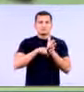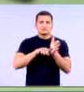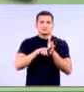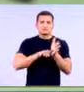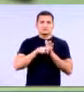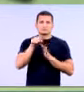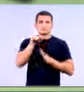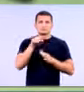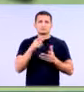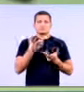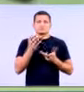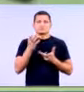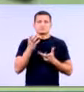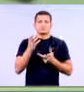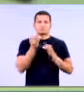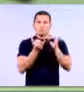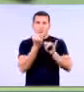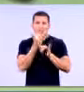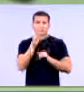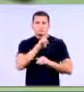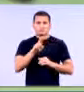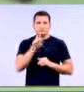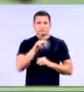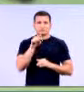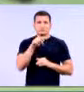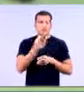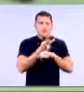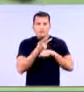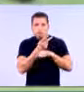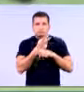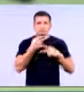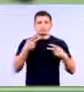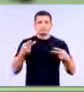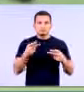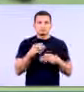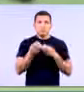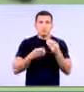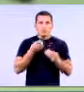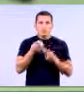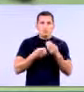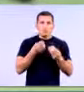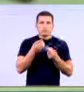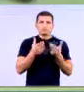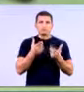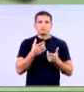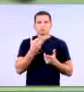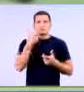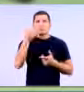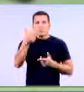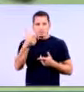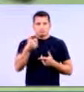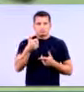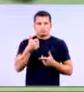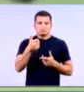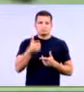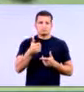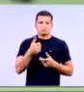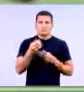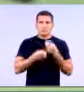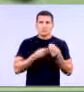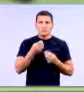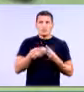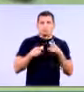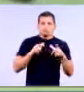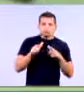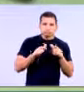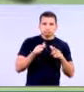quando você navega na internet. Geralmente você navega à procura de alguma coisa. E como você otimiza essa busca? Como você trabalha